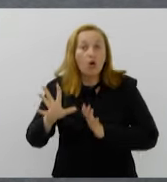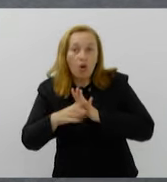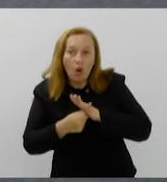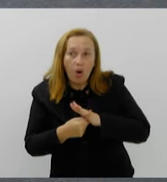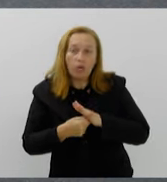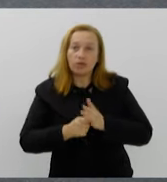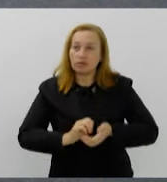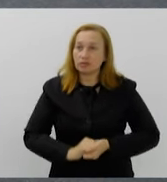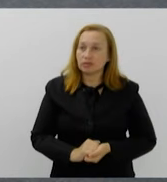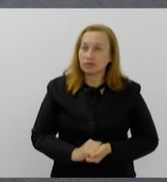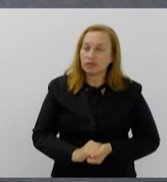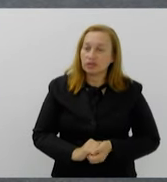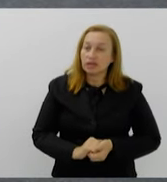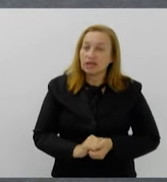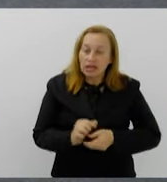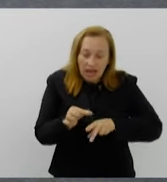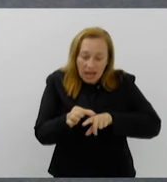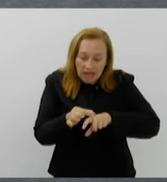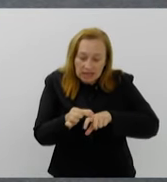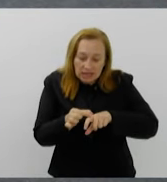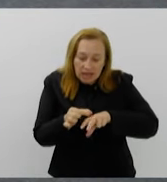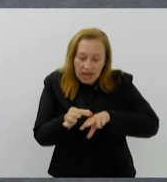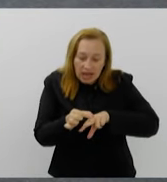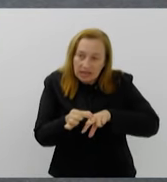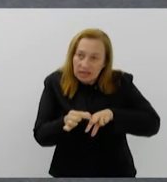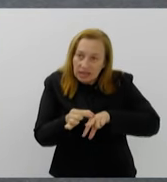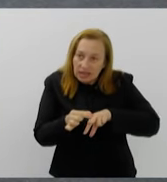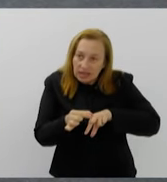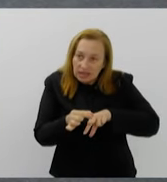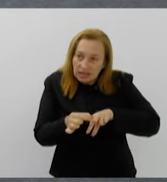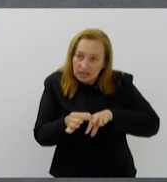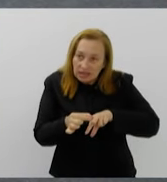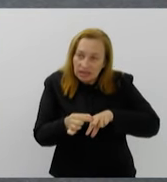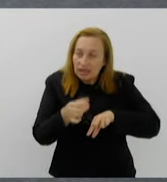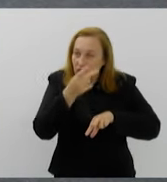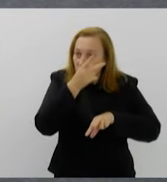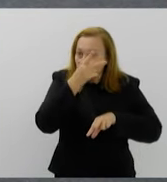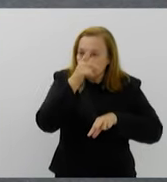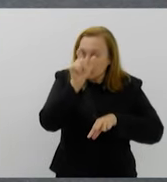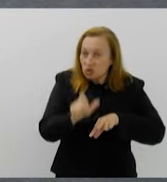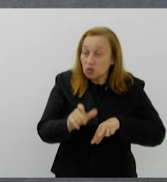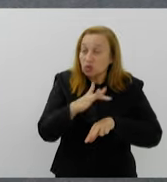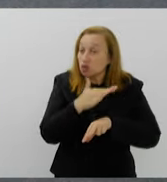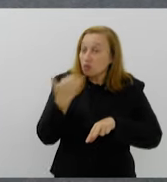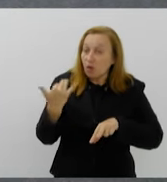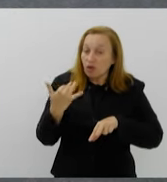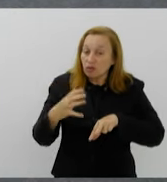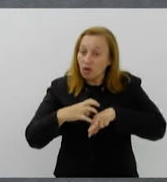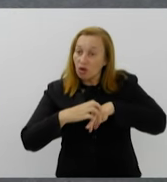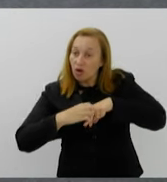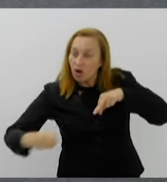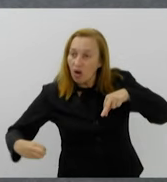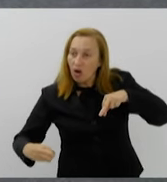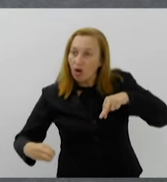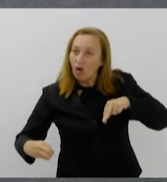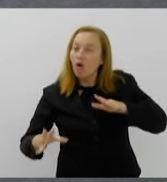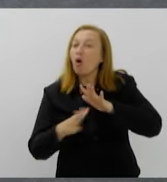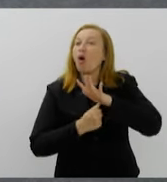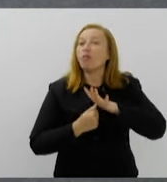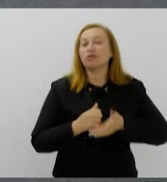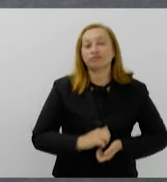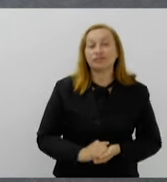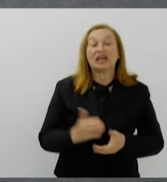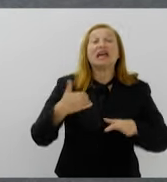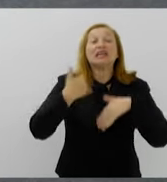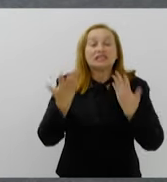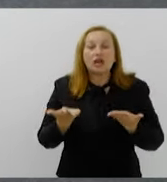alianças daquelas pessoas que são que viram infelizmente perde a sua vidaos então